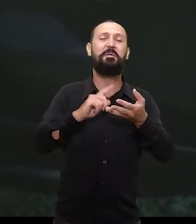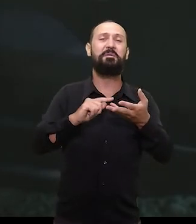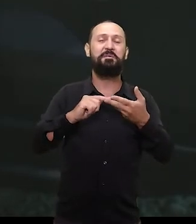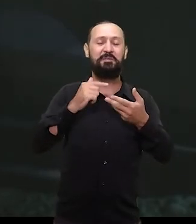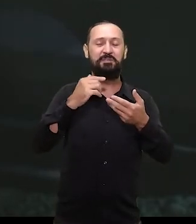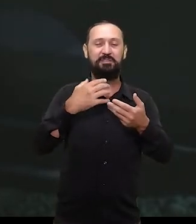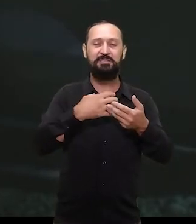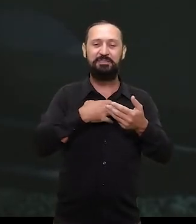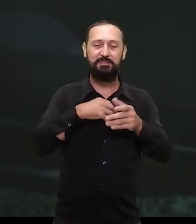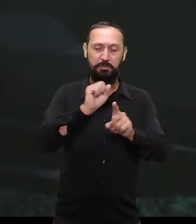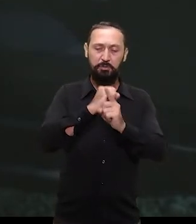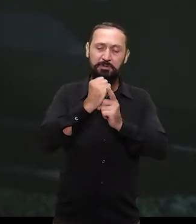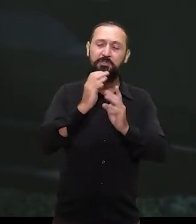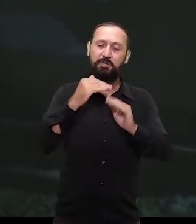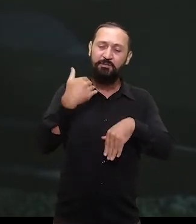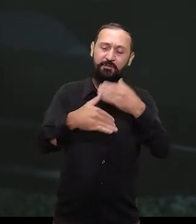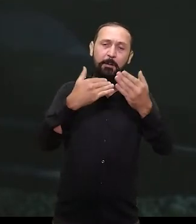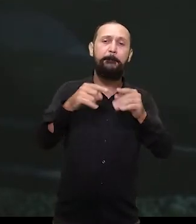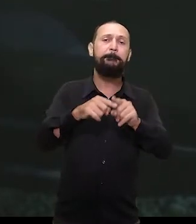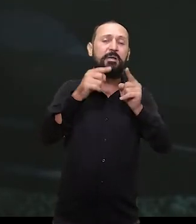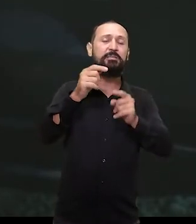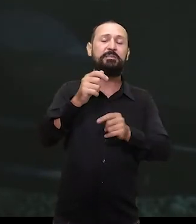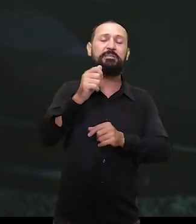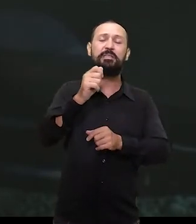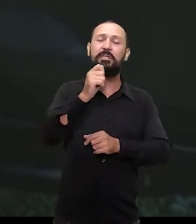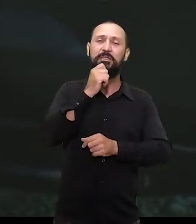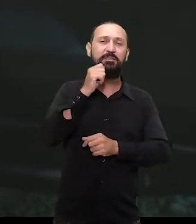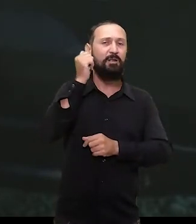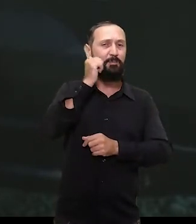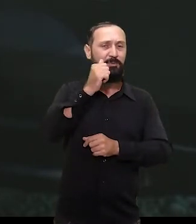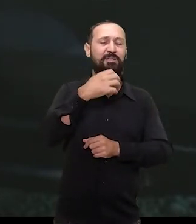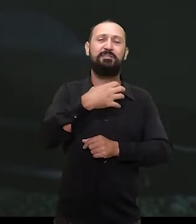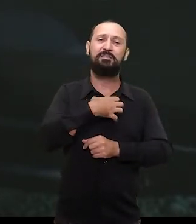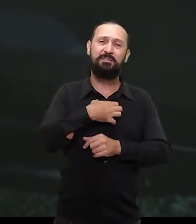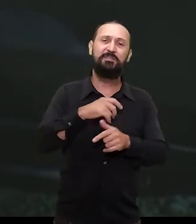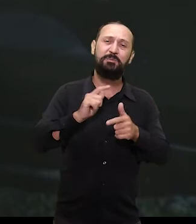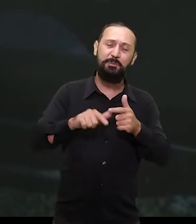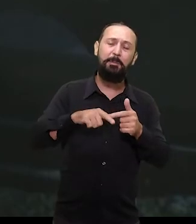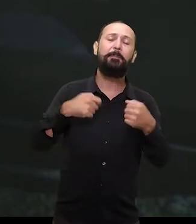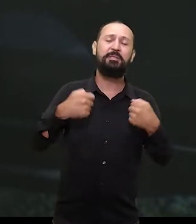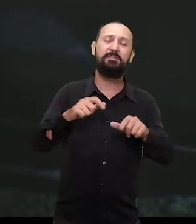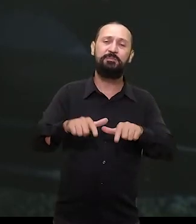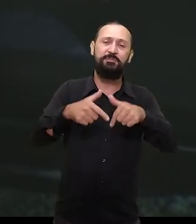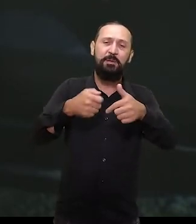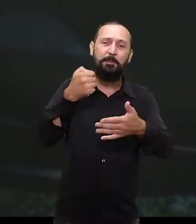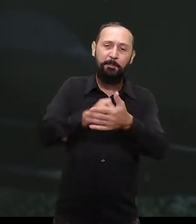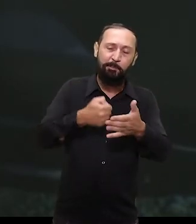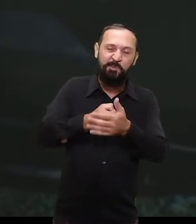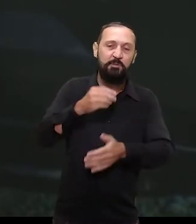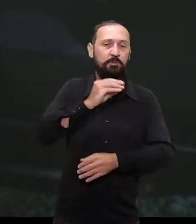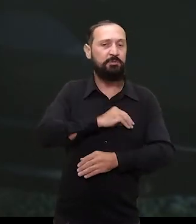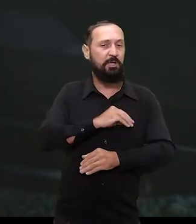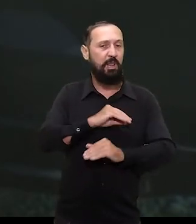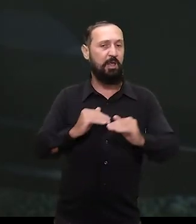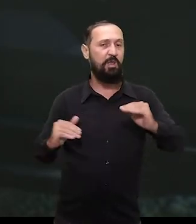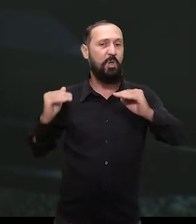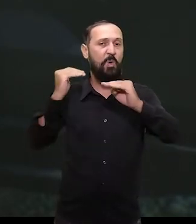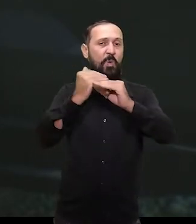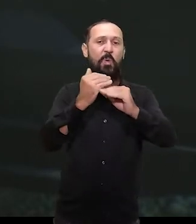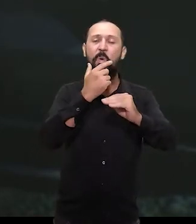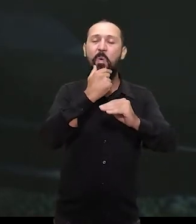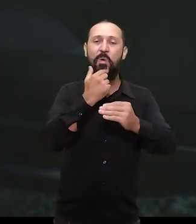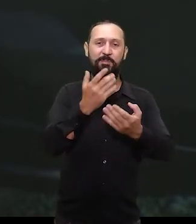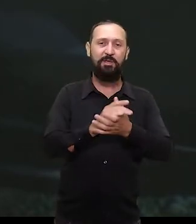mesmo com toda essa evolução da sociedade a mulher ainda faça por isso tem que lutar para ter um salário igual